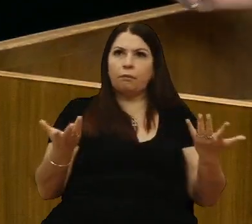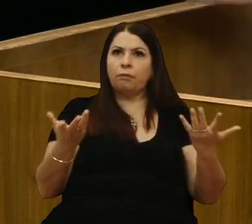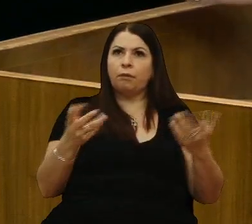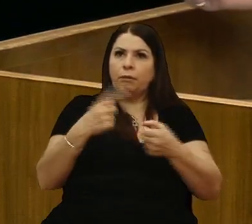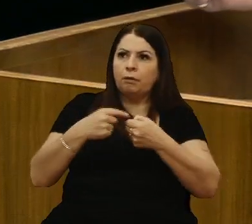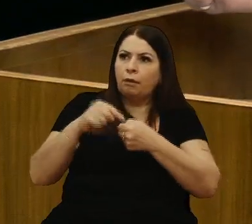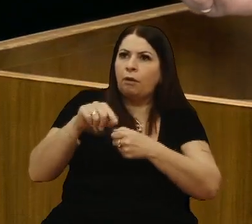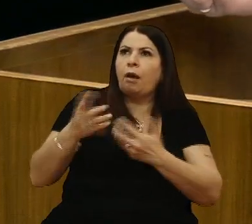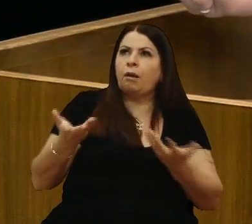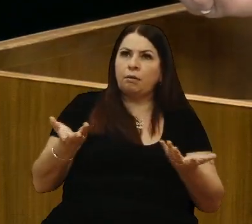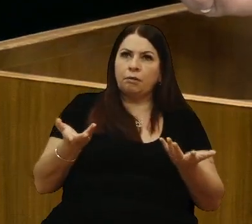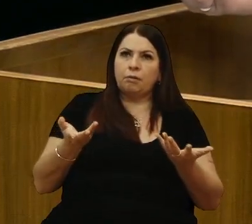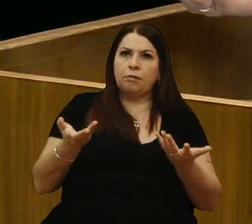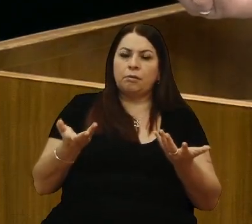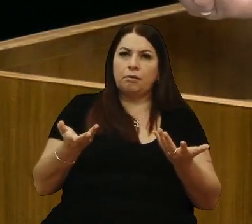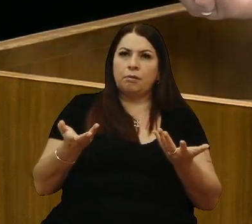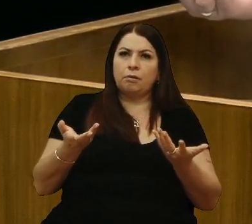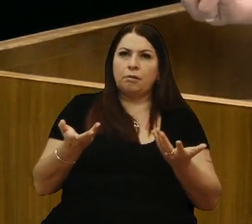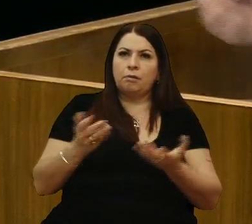é essa?